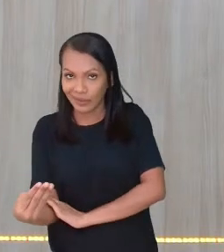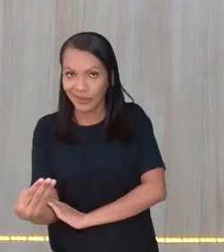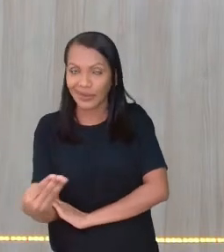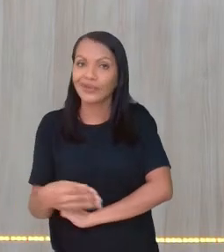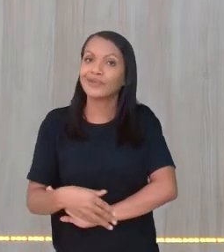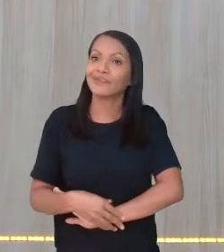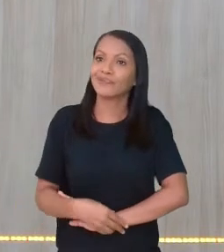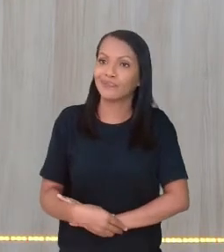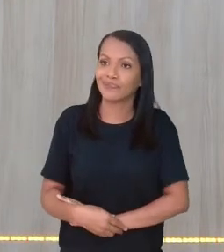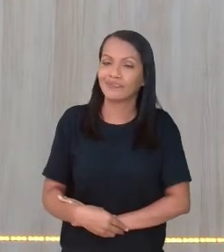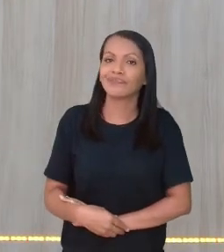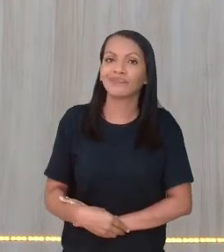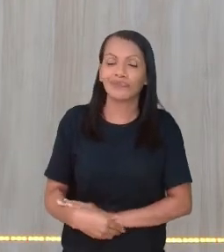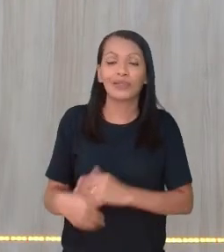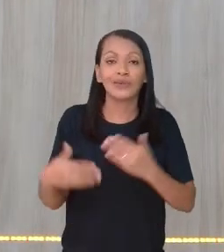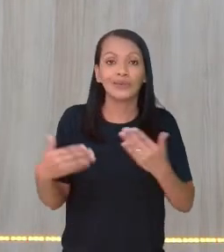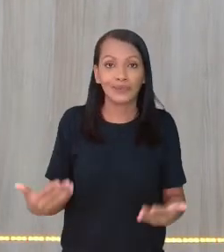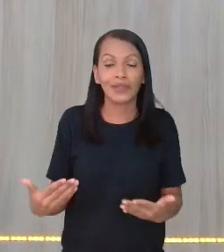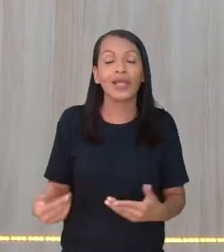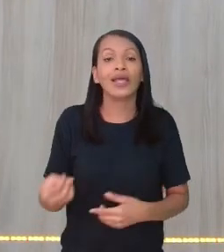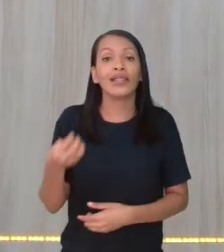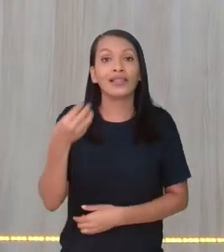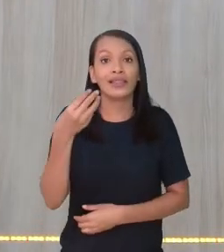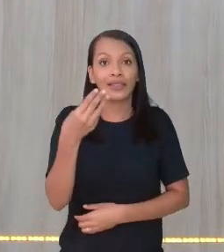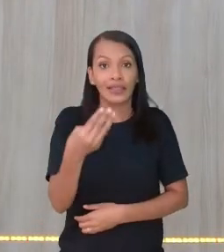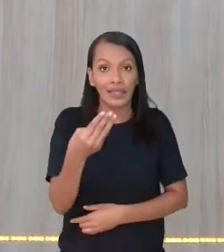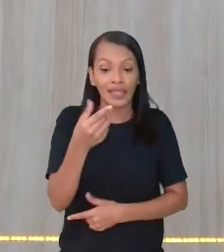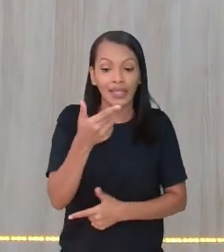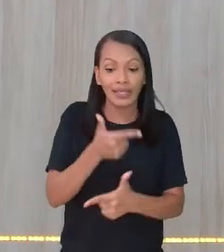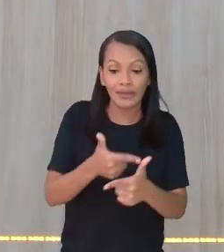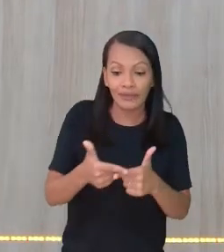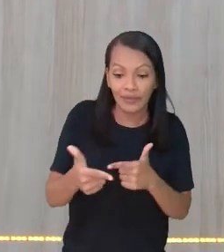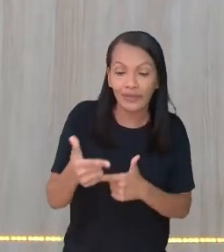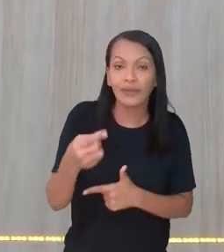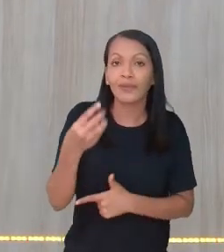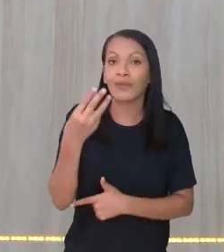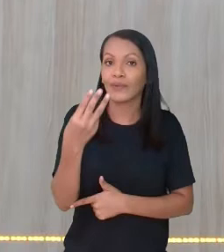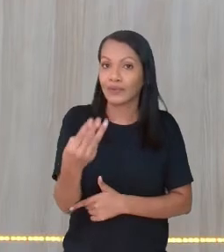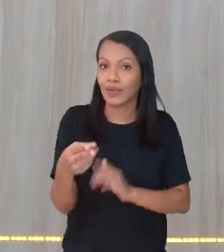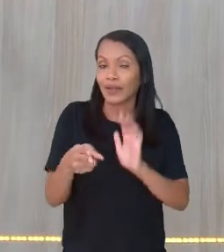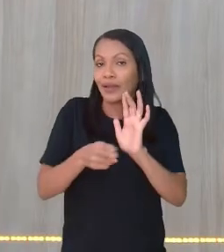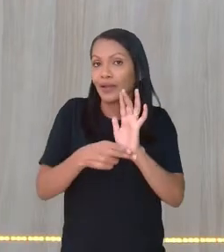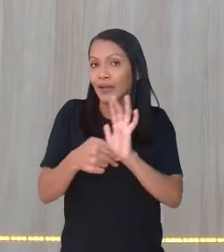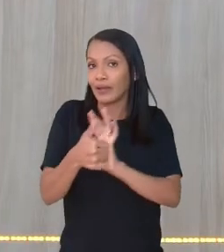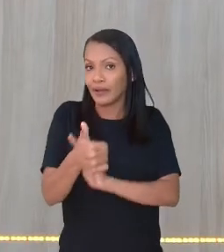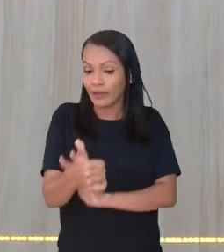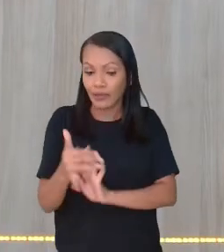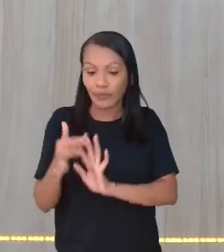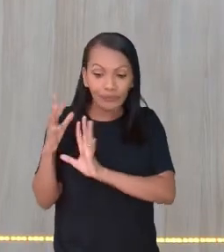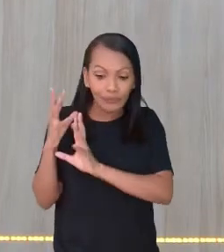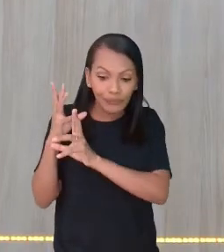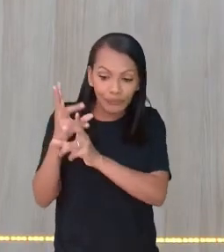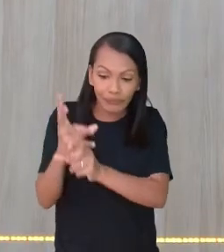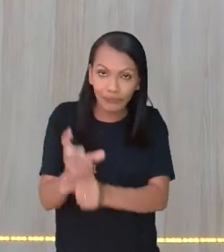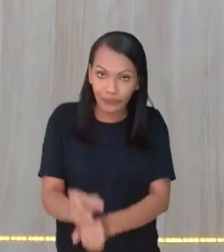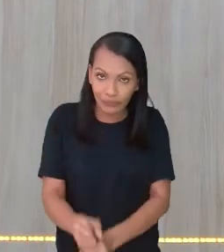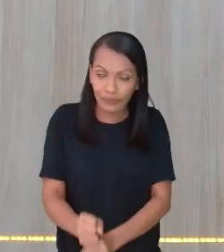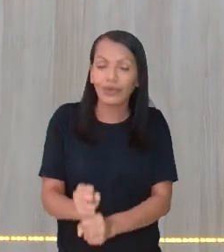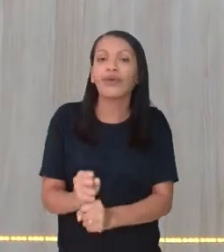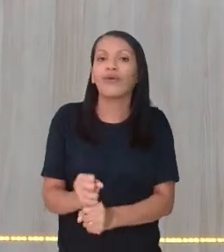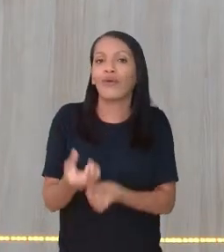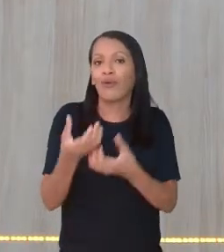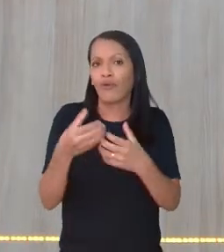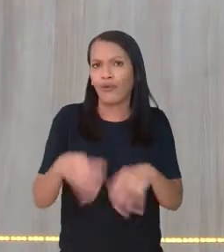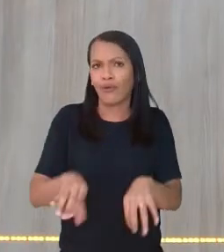divisão, então 3 dividido por 3 vai dar igual a 1 inteiro, que são todos os ovos,